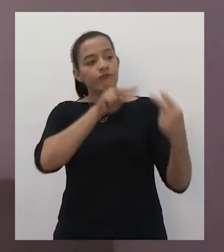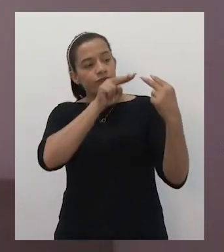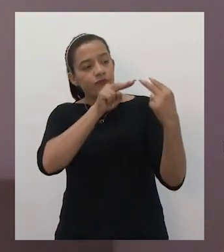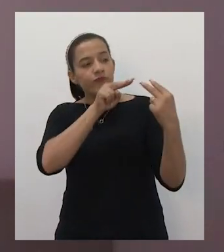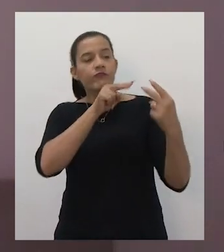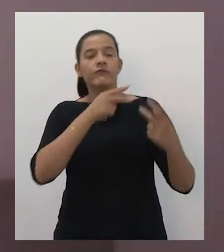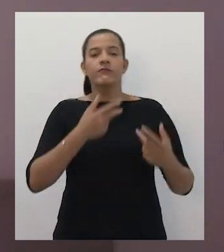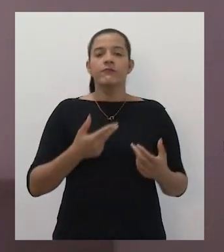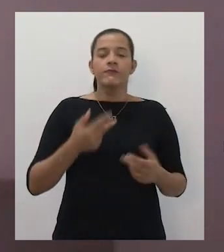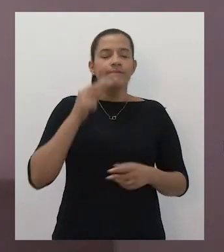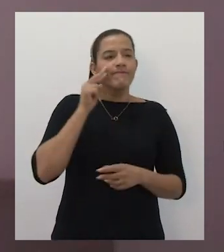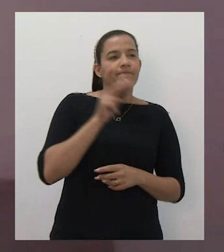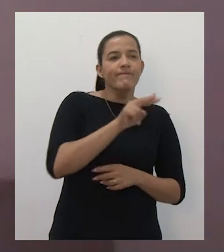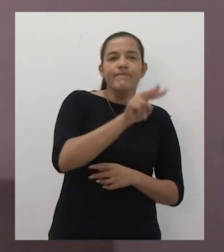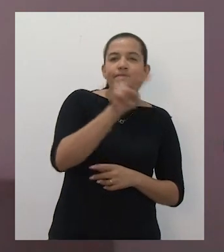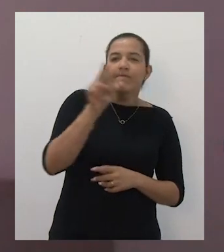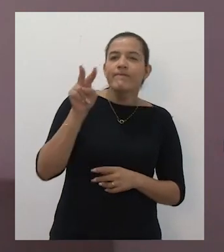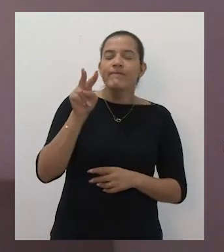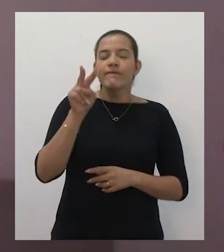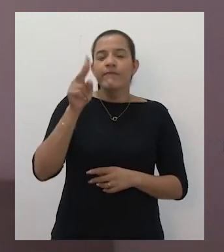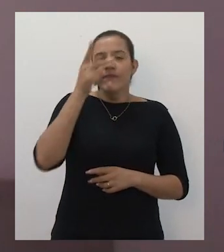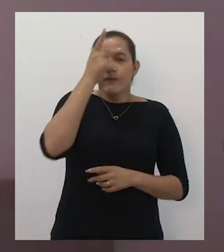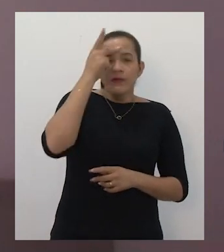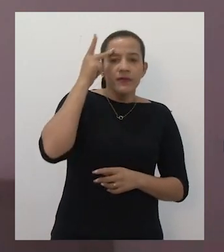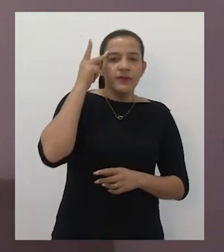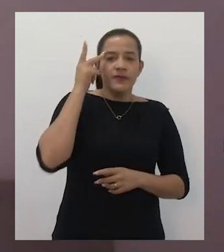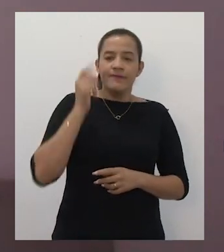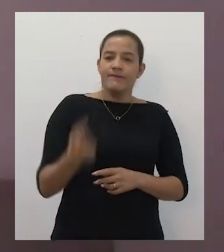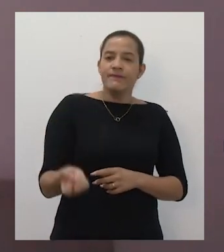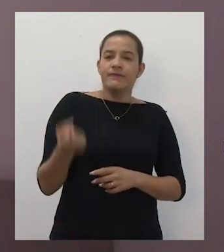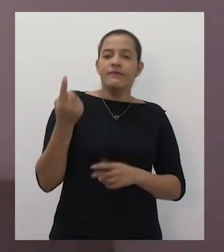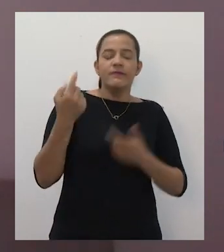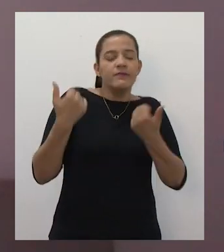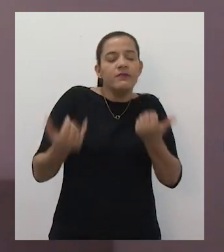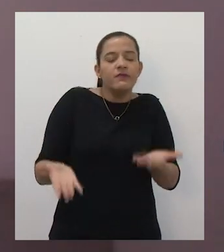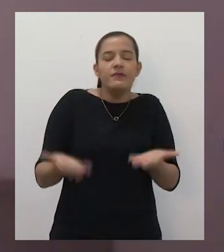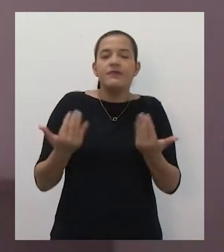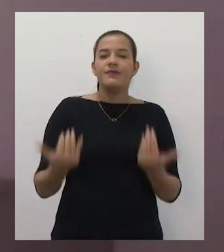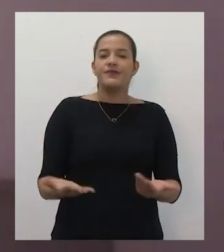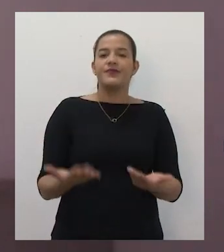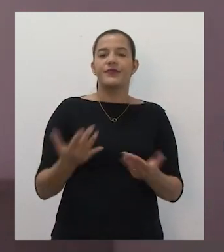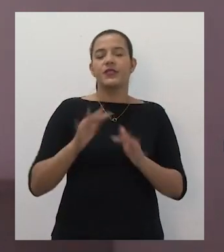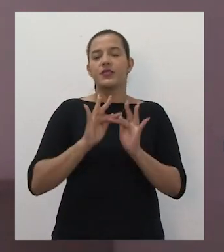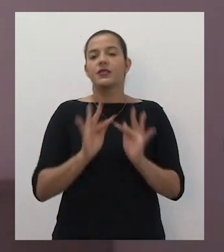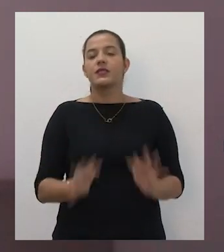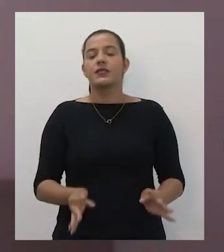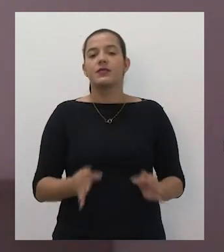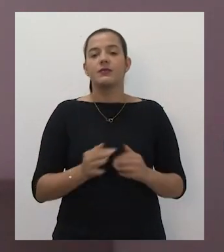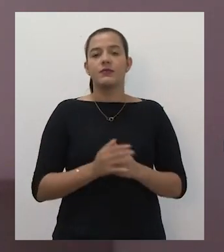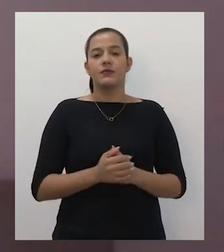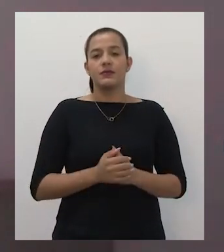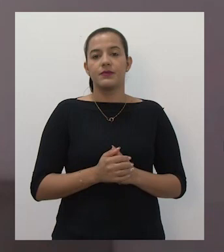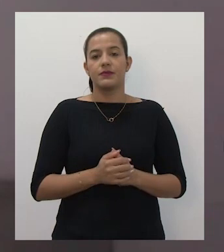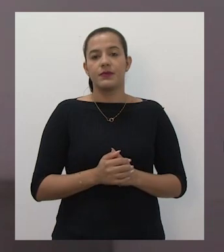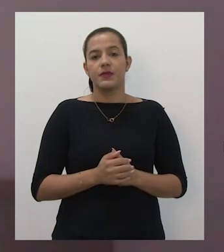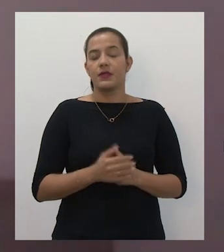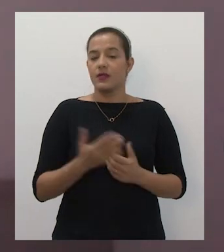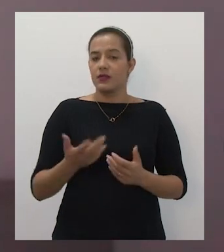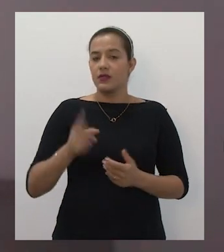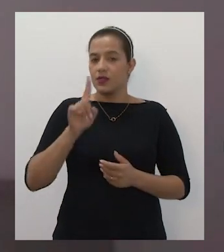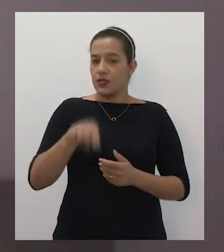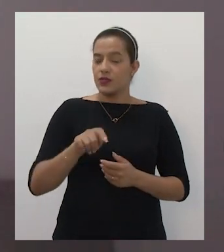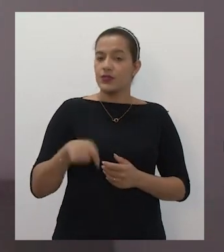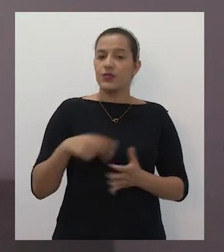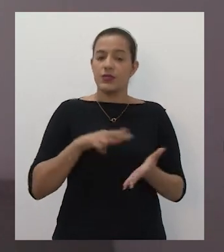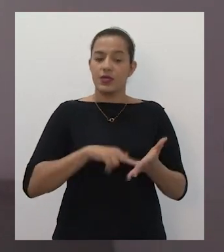olho, de enxergar o outro com leveza, com simplicidade. E isso é estar aberto ao